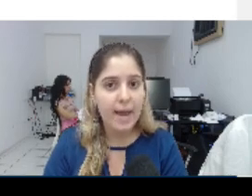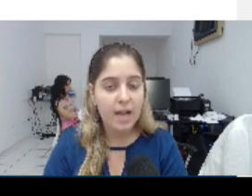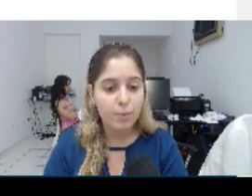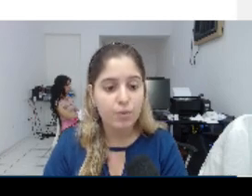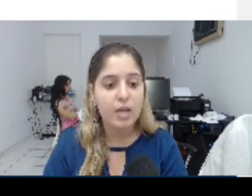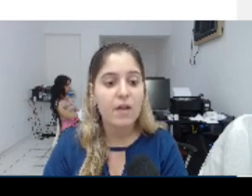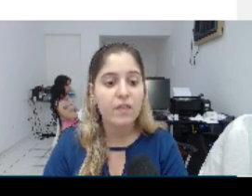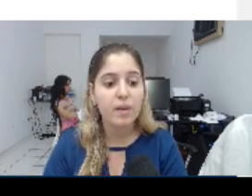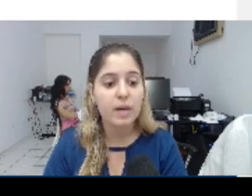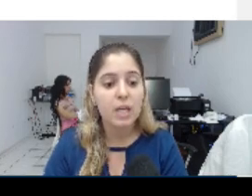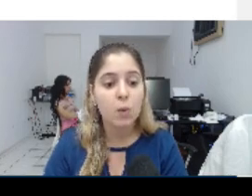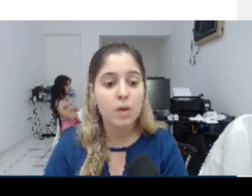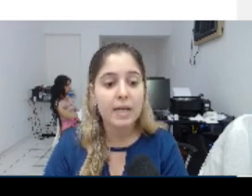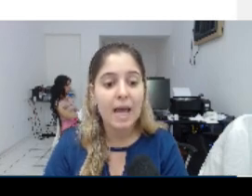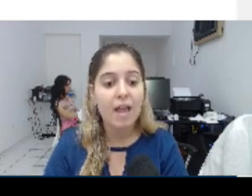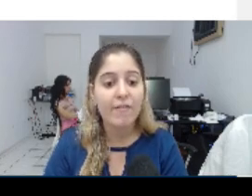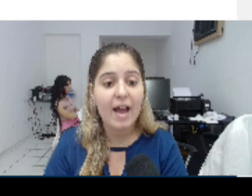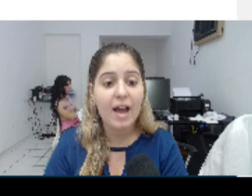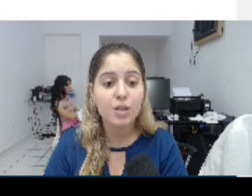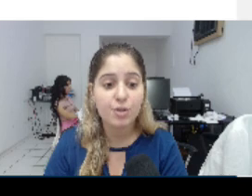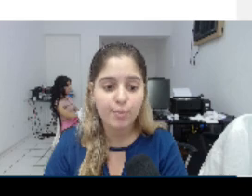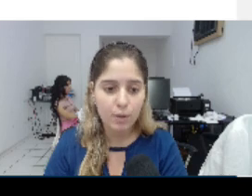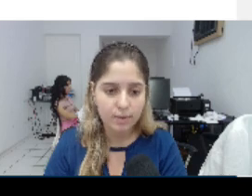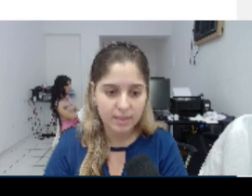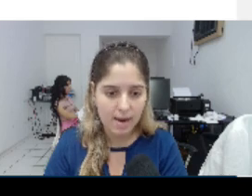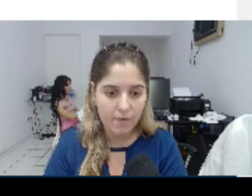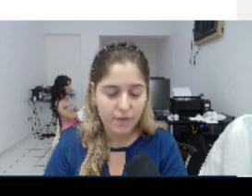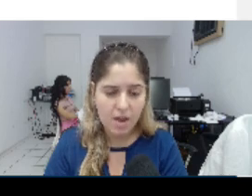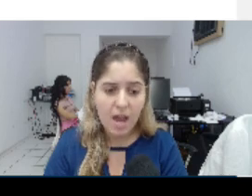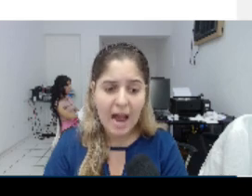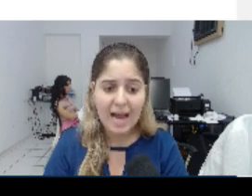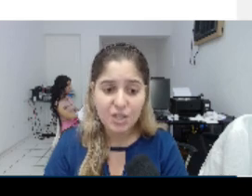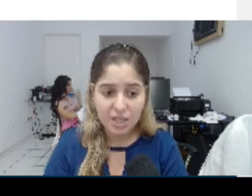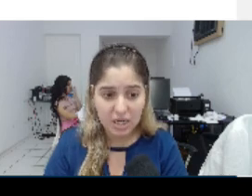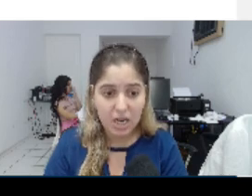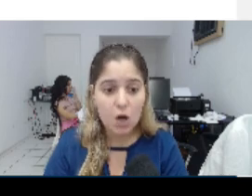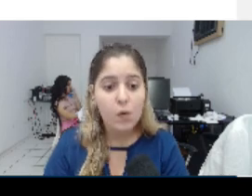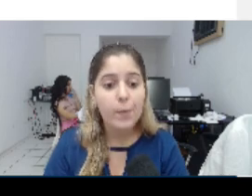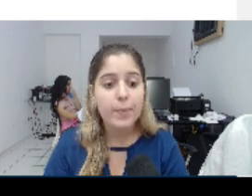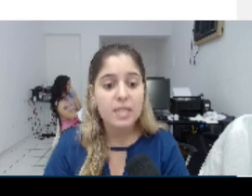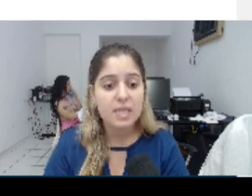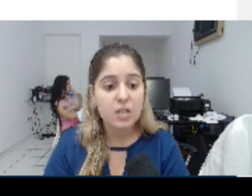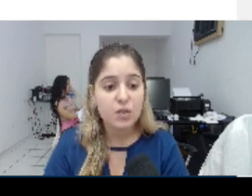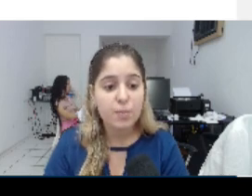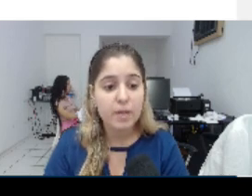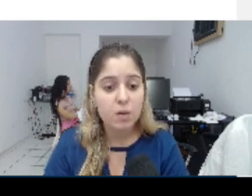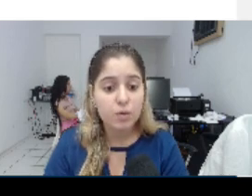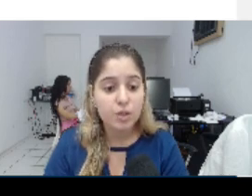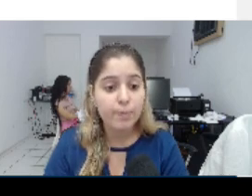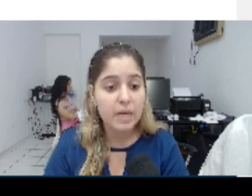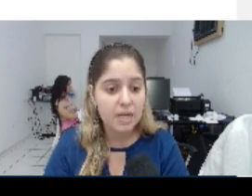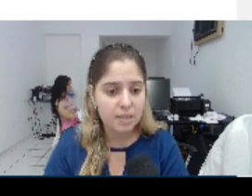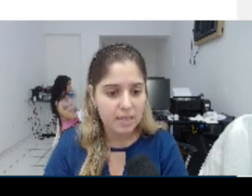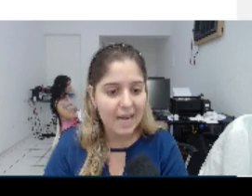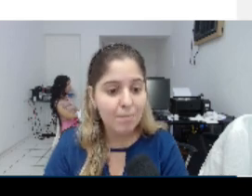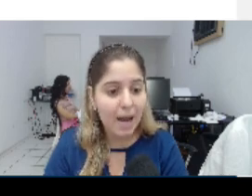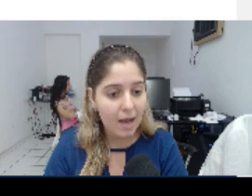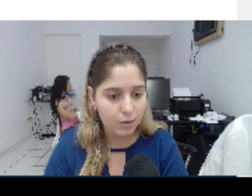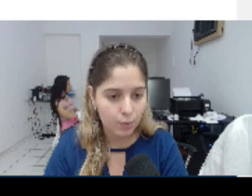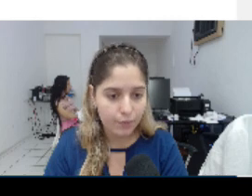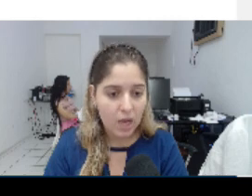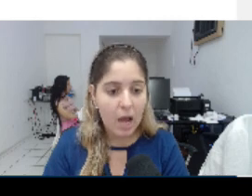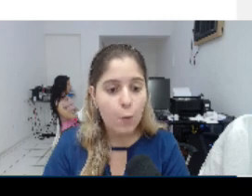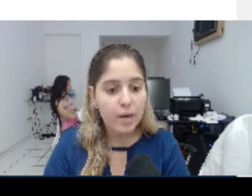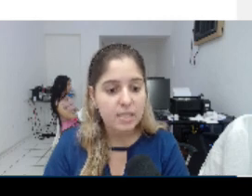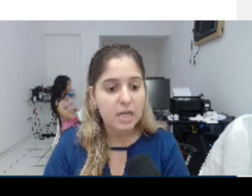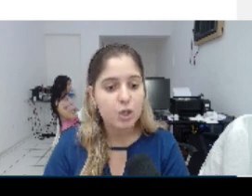Mônica Bergamo, que afirma que Lula quer levar Dilma Rousseff à China como presidente de Banco de BRICS em